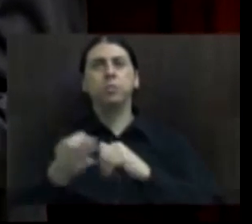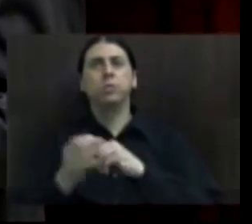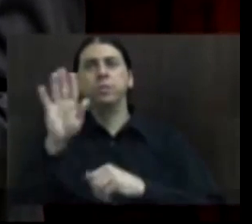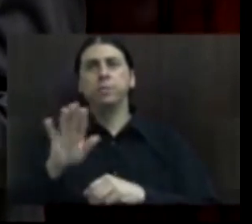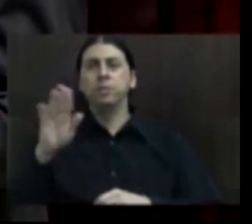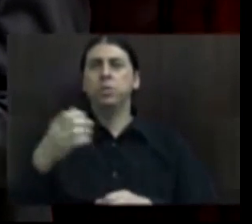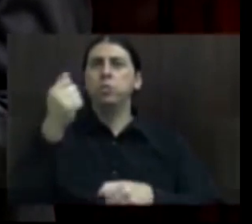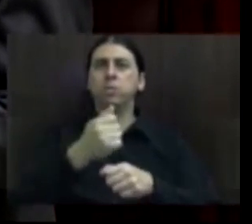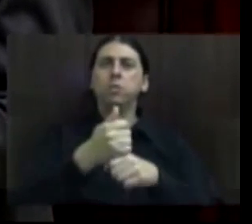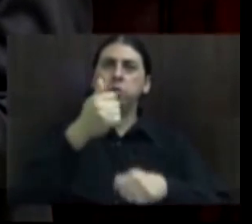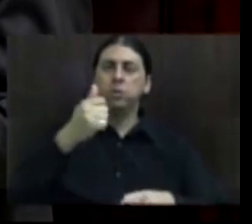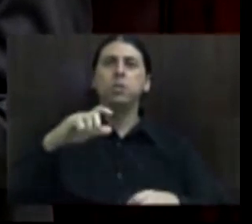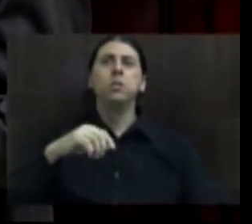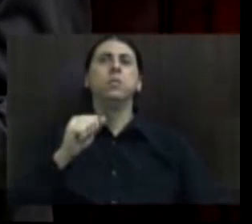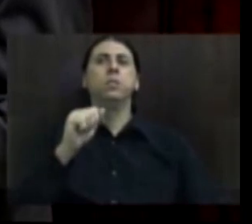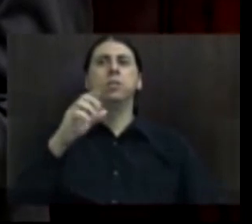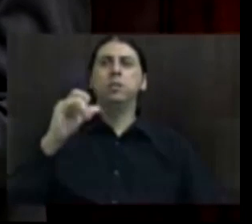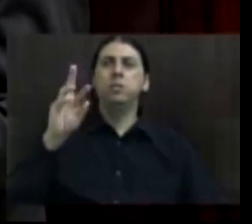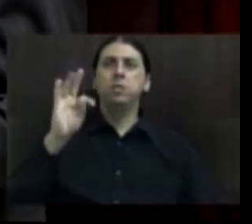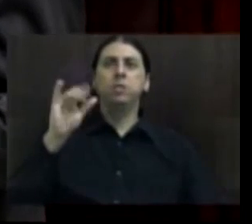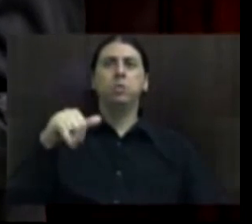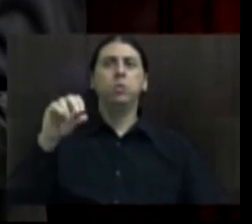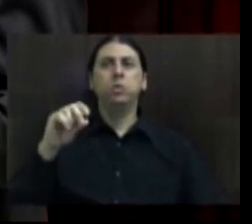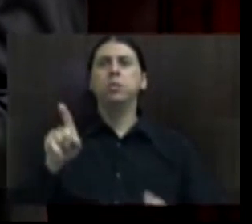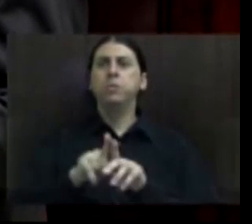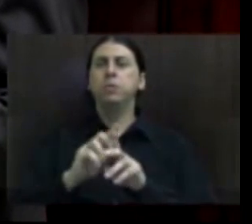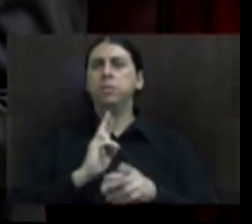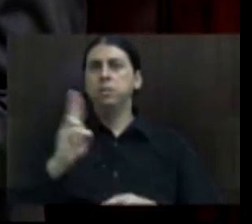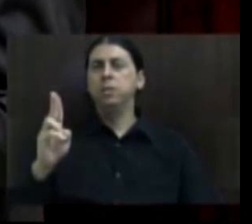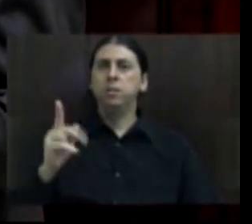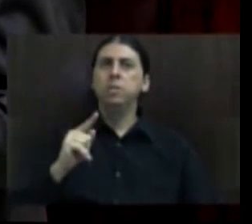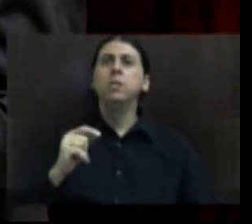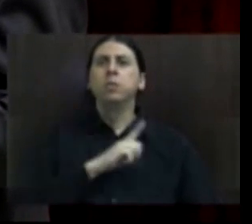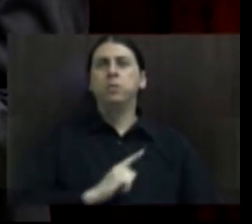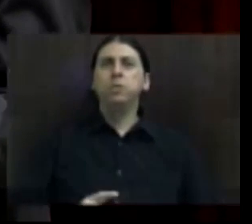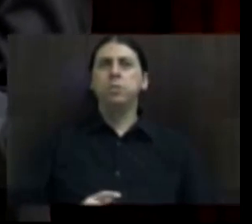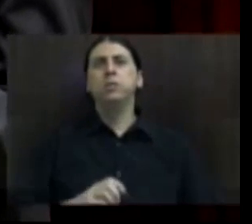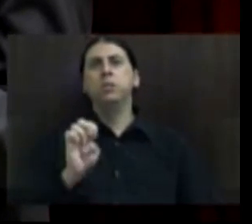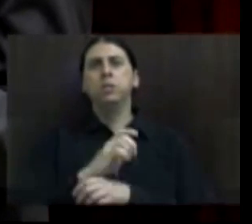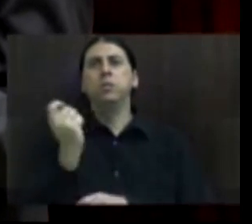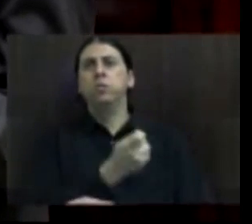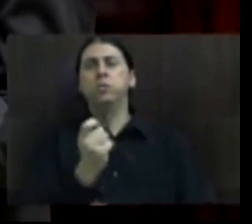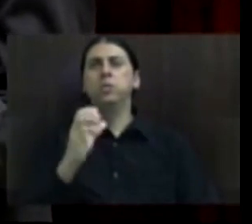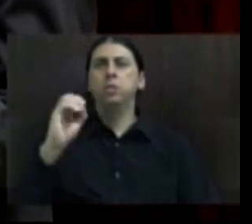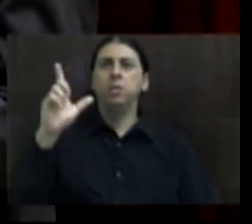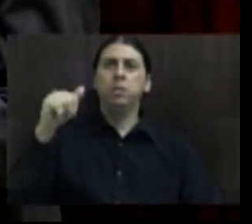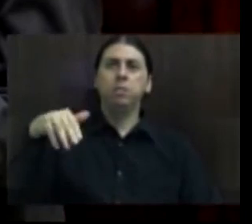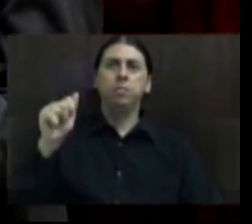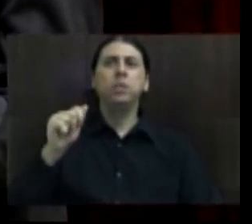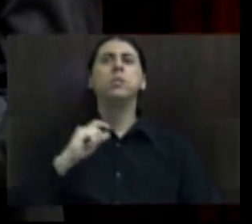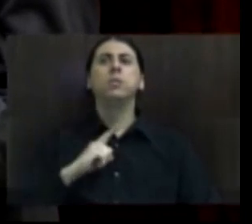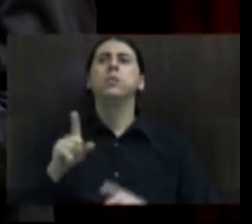adjunto da pge o Dr Cristiano Bain senhor representante do Governo do Estado do Rio Grande do Sul subchefe da casa civil José clima